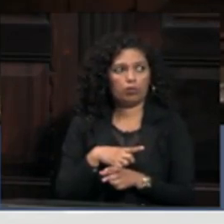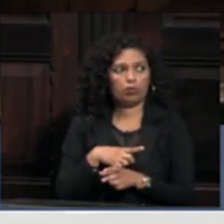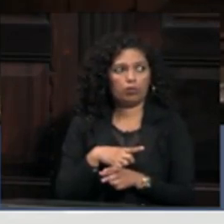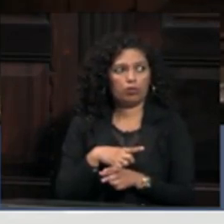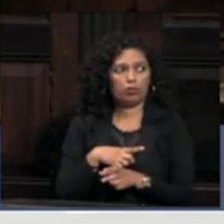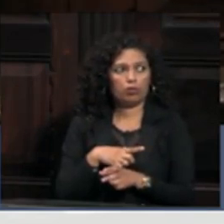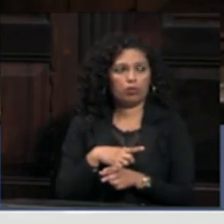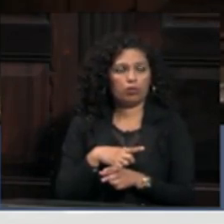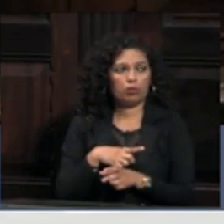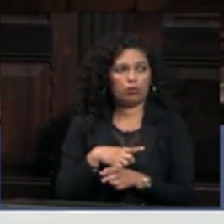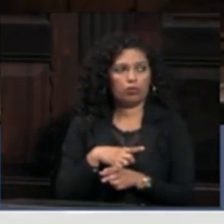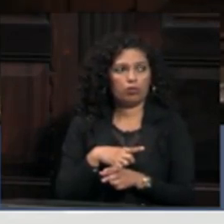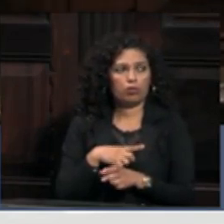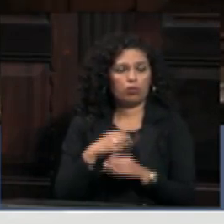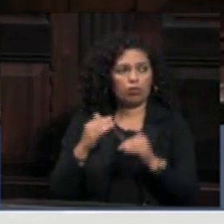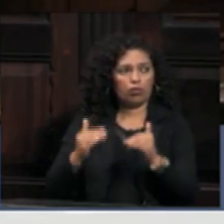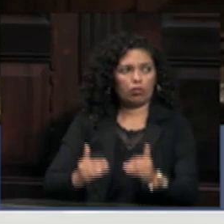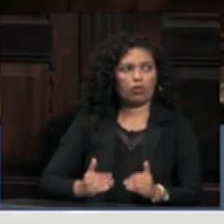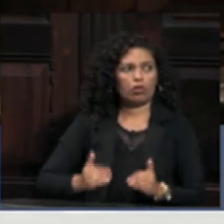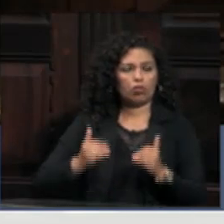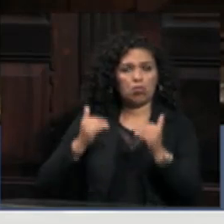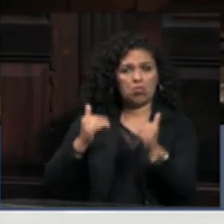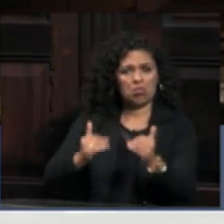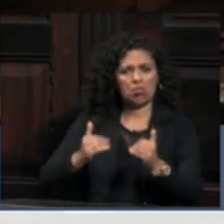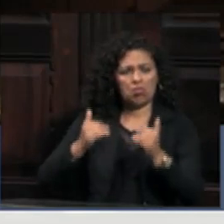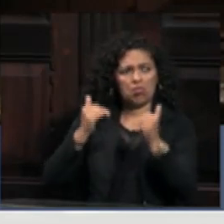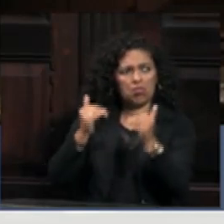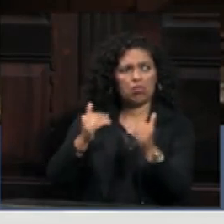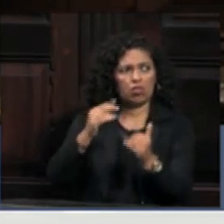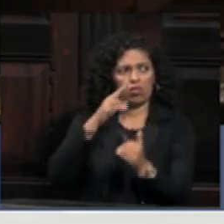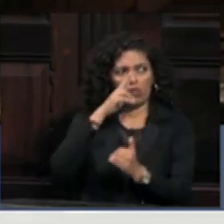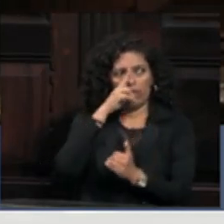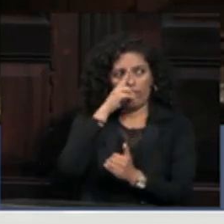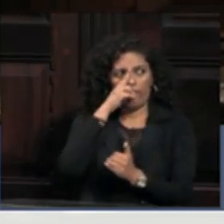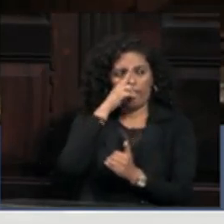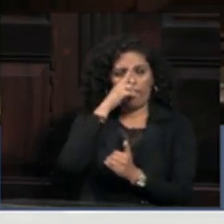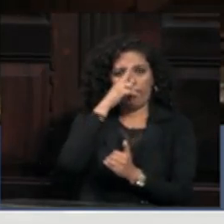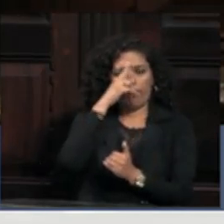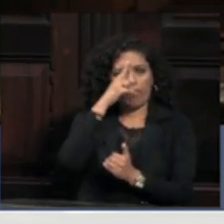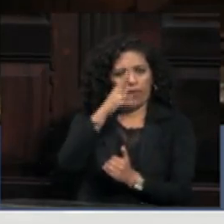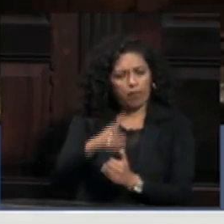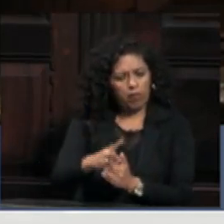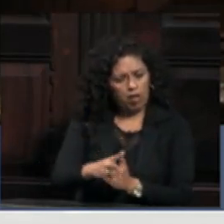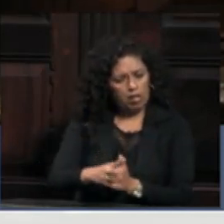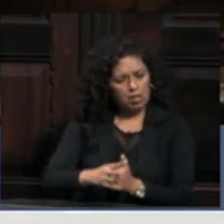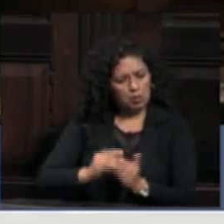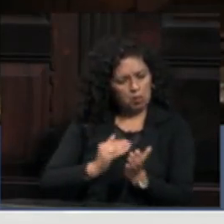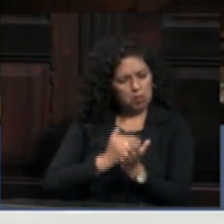do Ministério que vai tratar das questões ligadas ao capital.